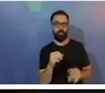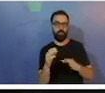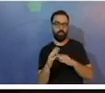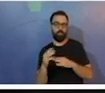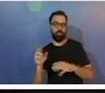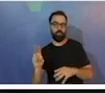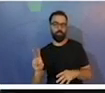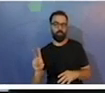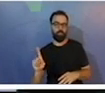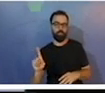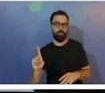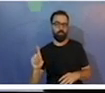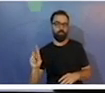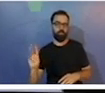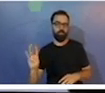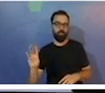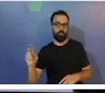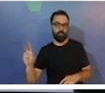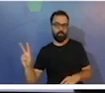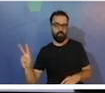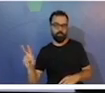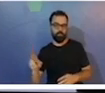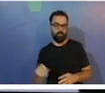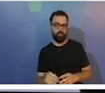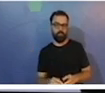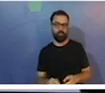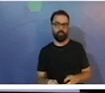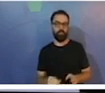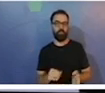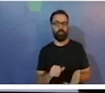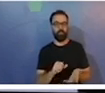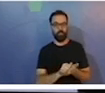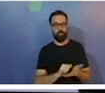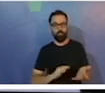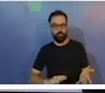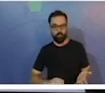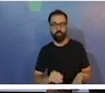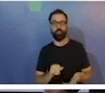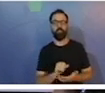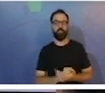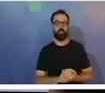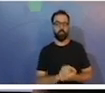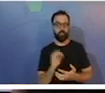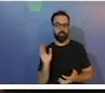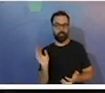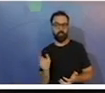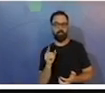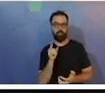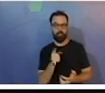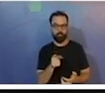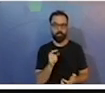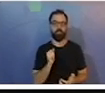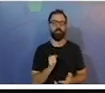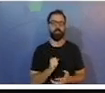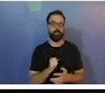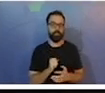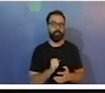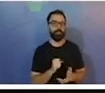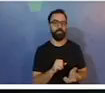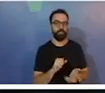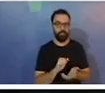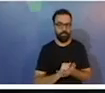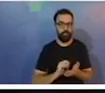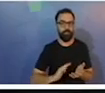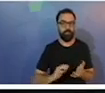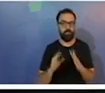Vamos resolver os exercícios juntos da página 141 e 142. E vocês terão como